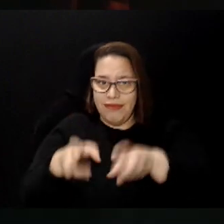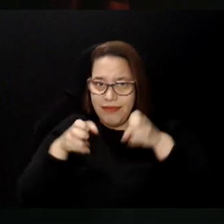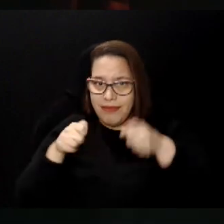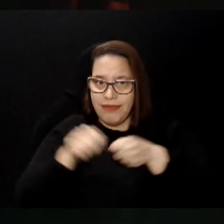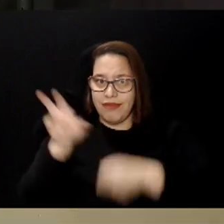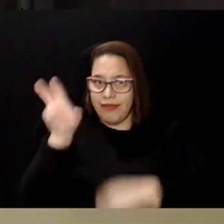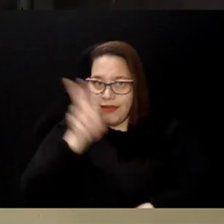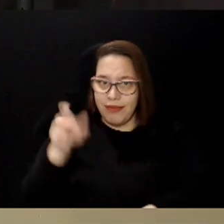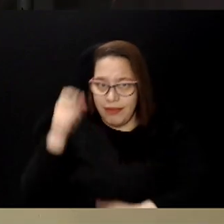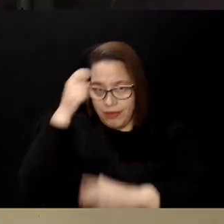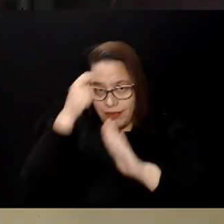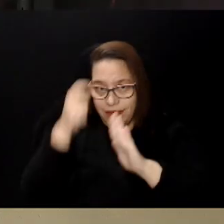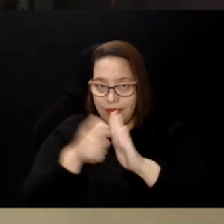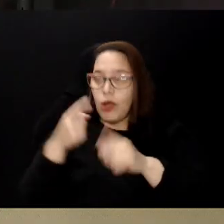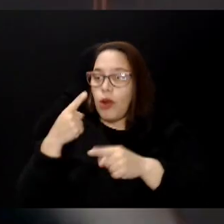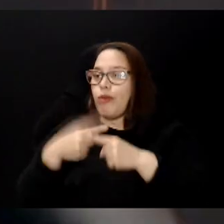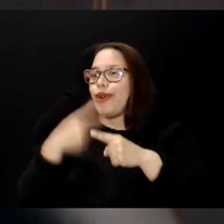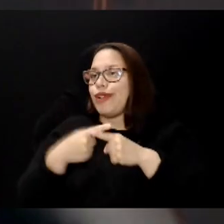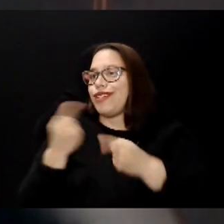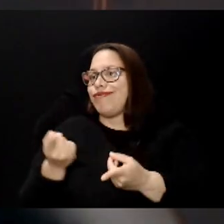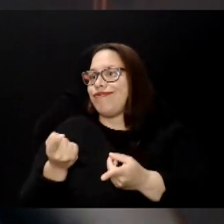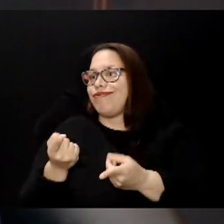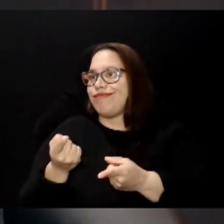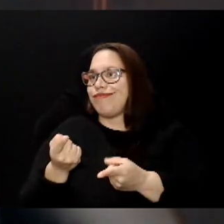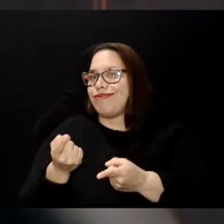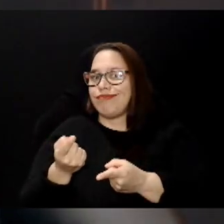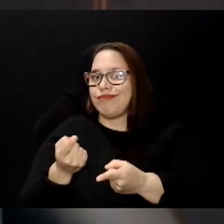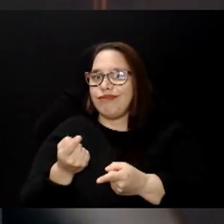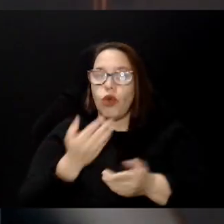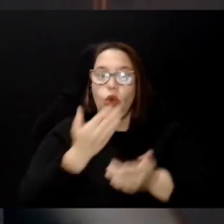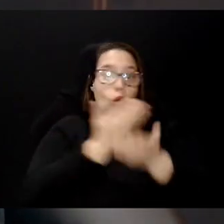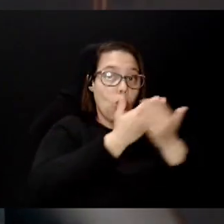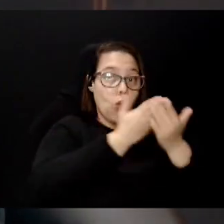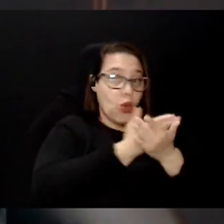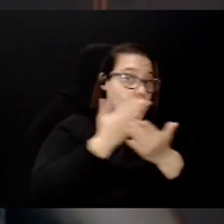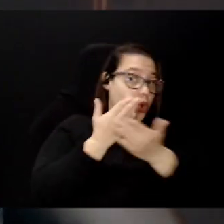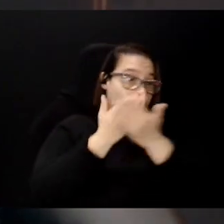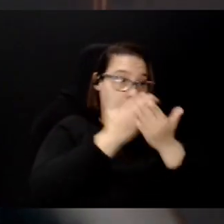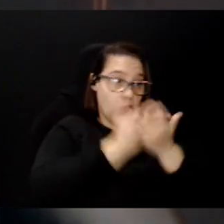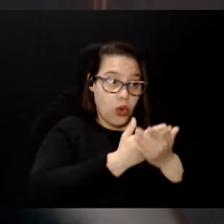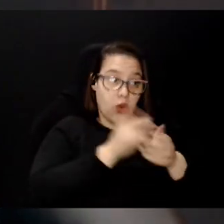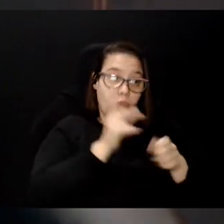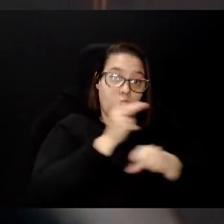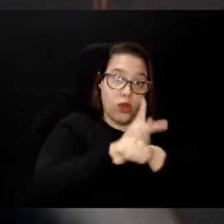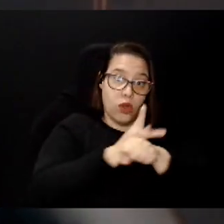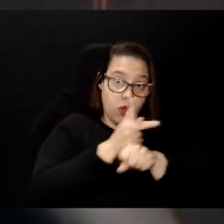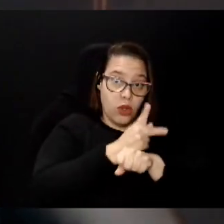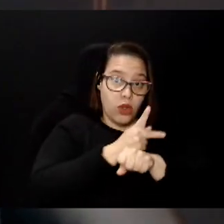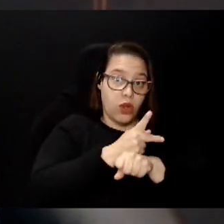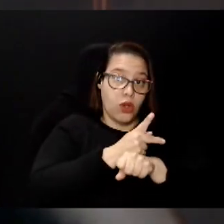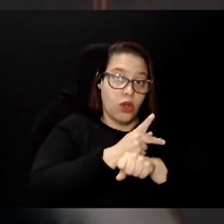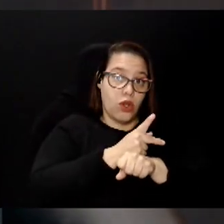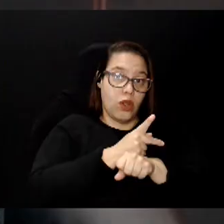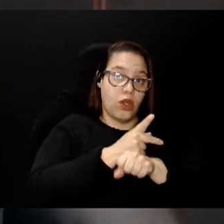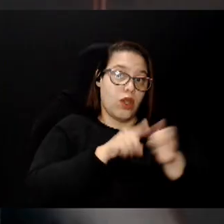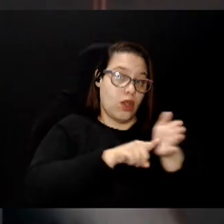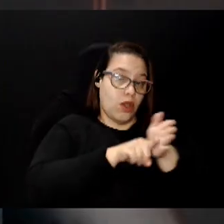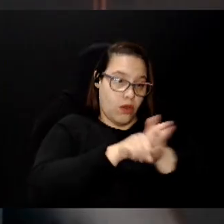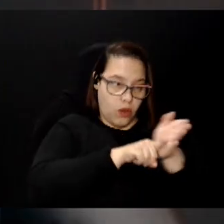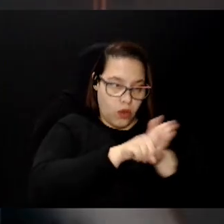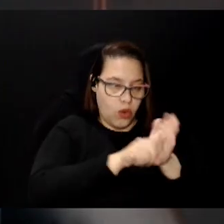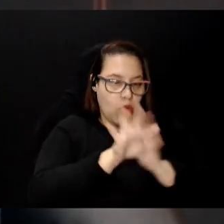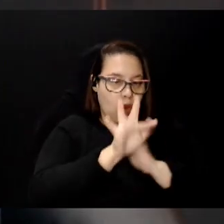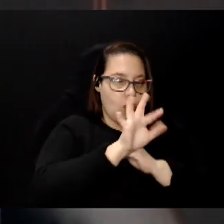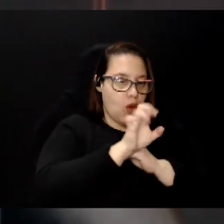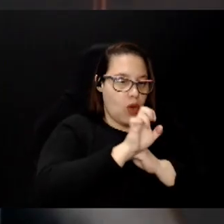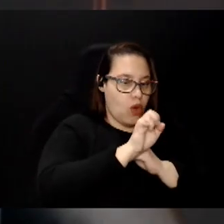isso? Assim, o estudar, você pode até buscar fontes de pesquisa, né? Então, por exemplo...